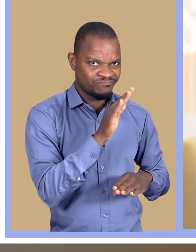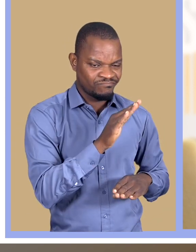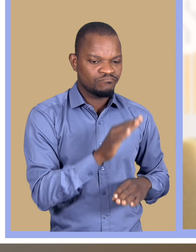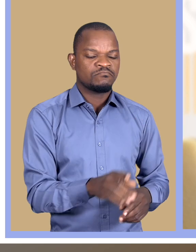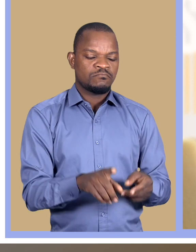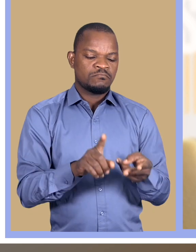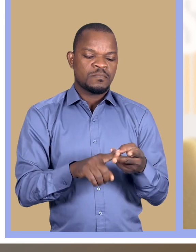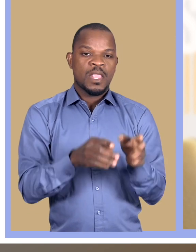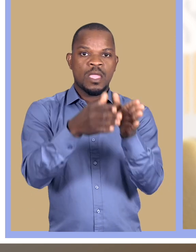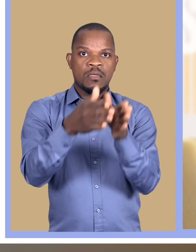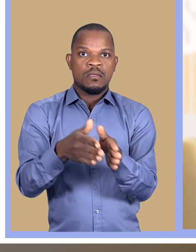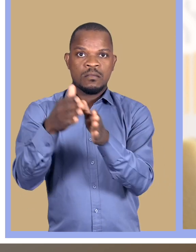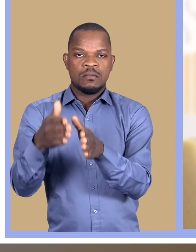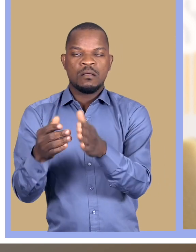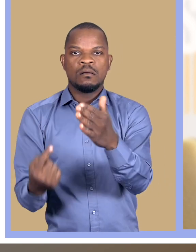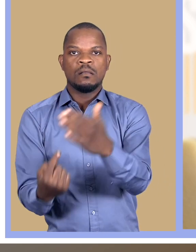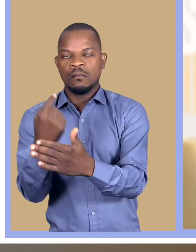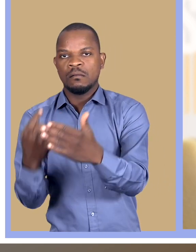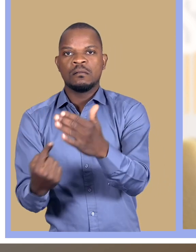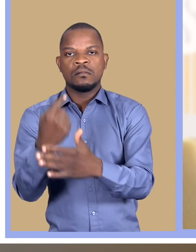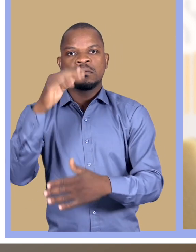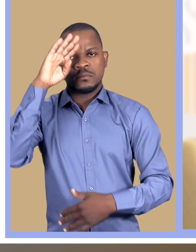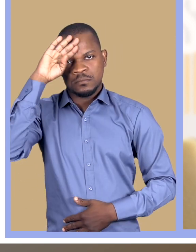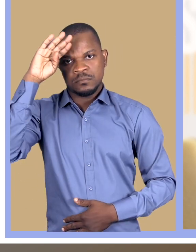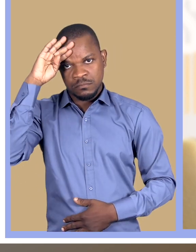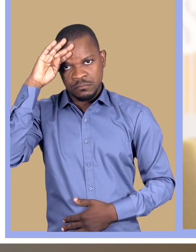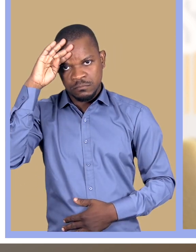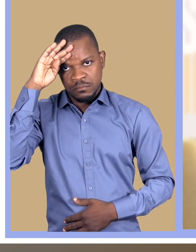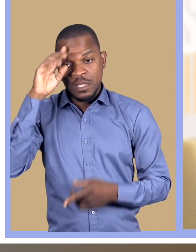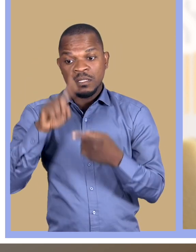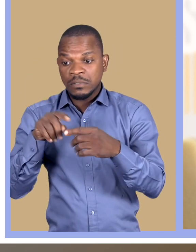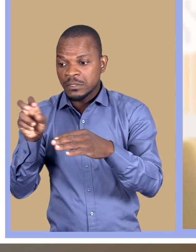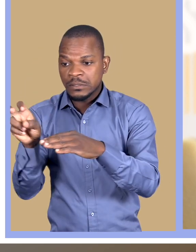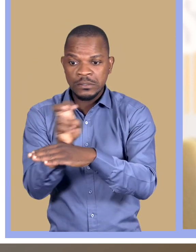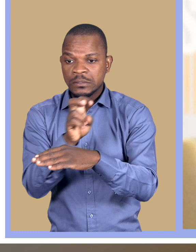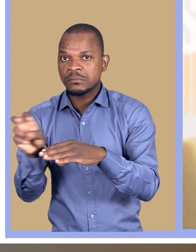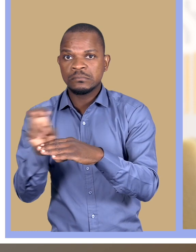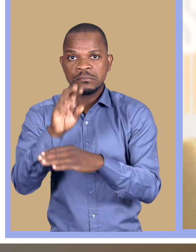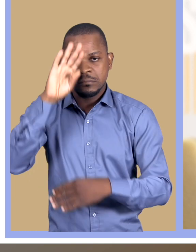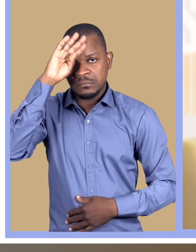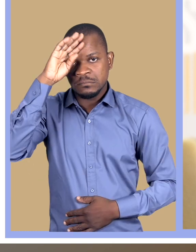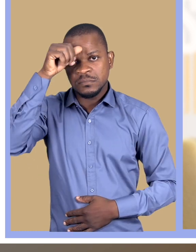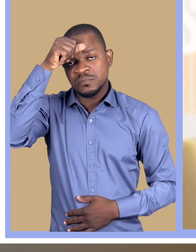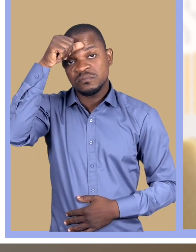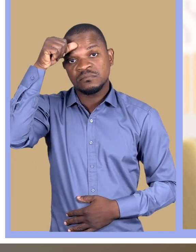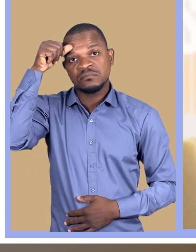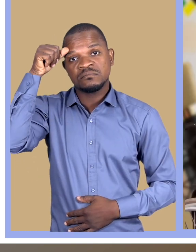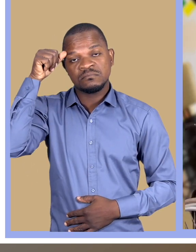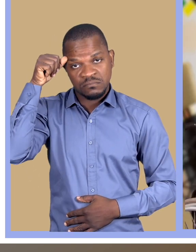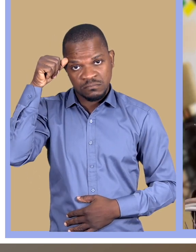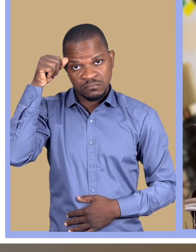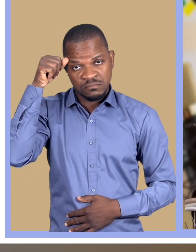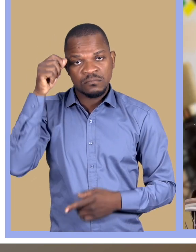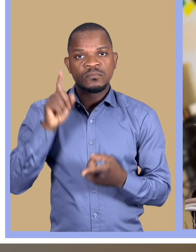ter doenças em épocas que não havia, o controle destas doenças começa a ser completamente fora do